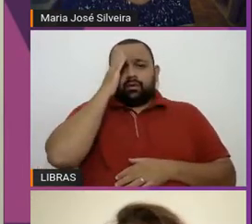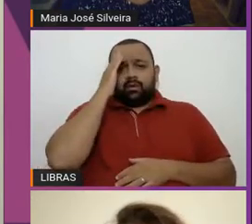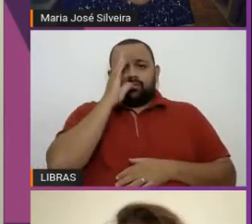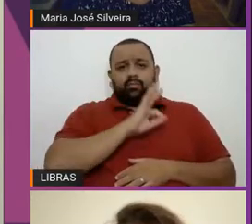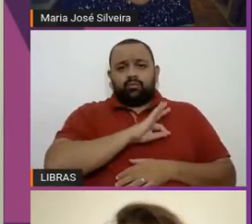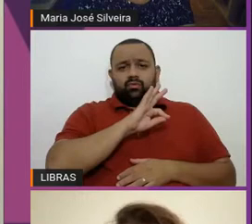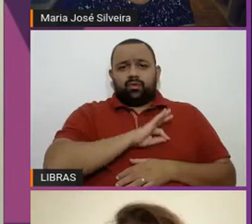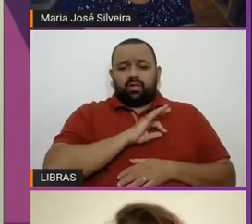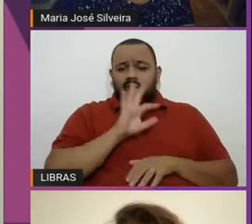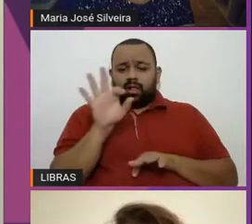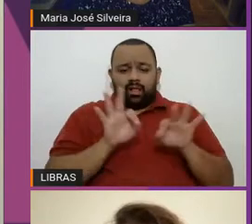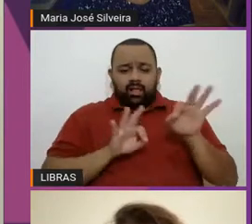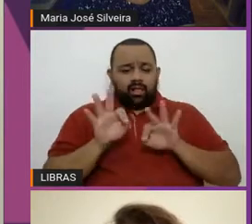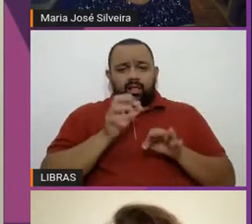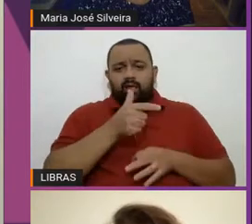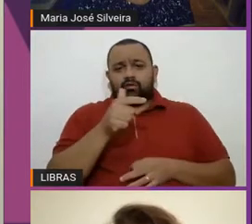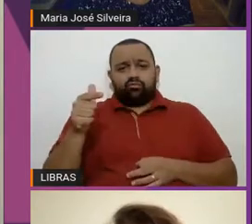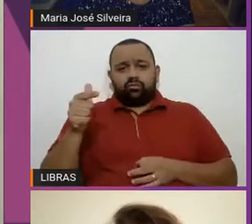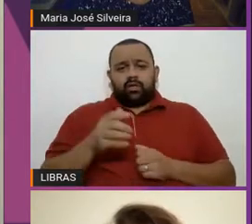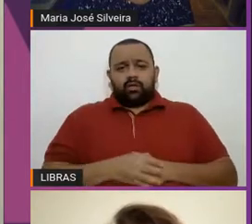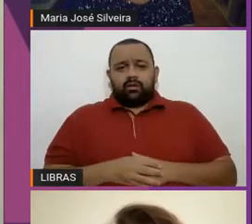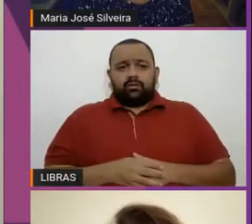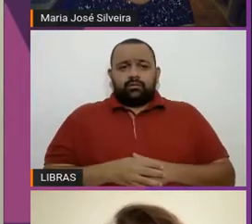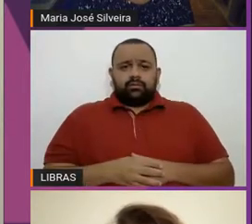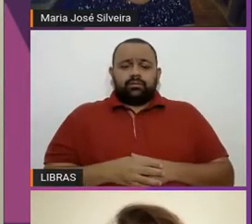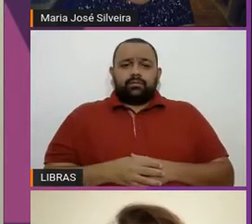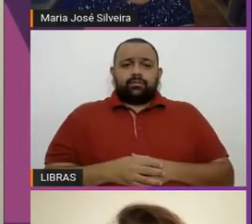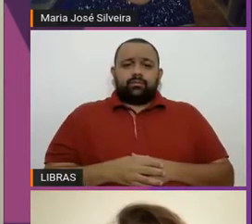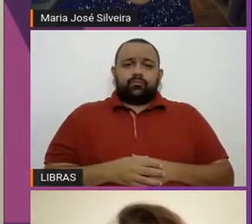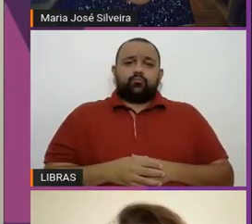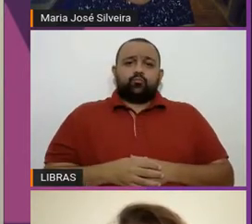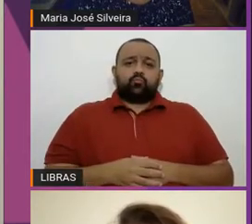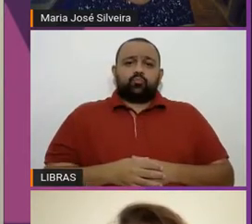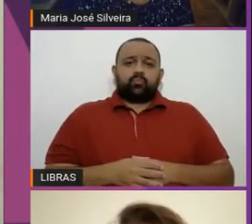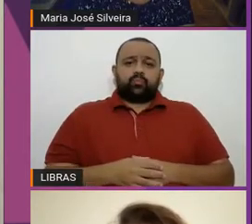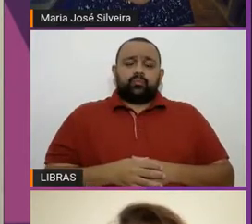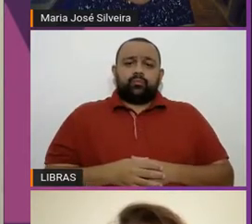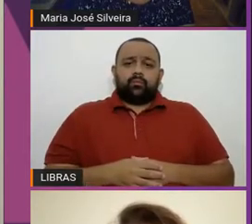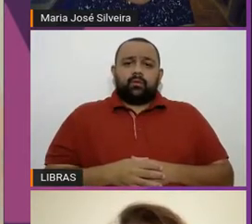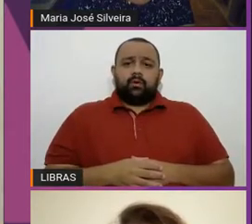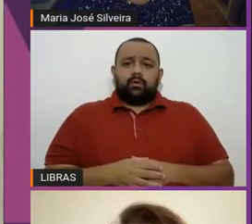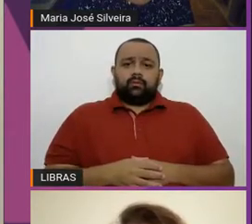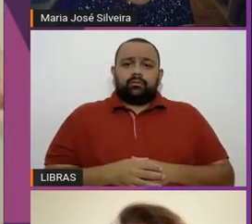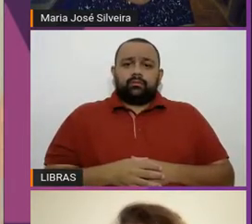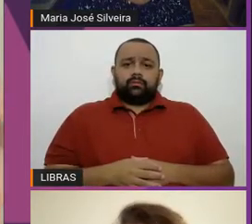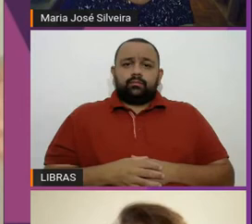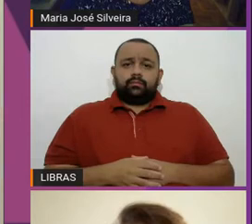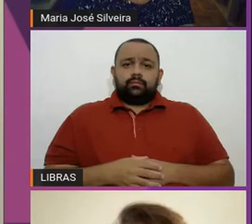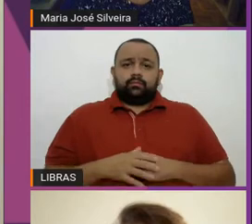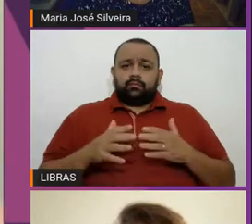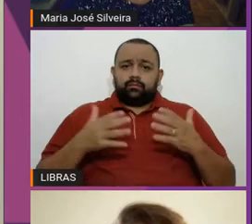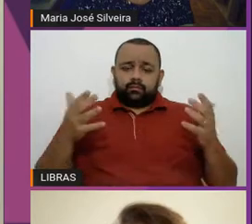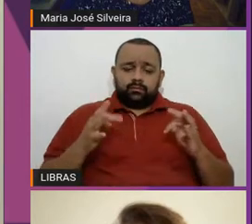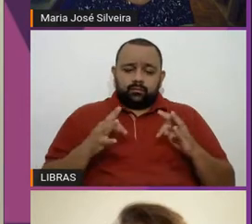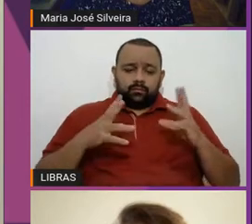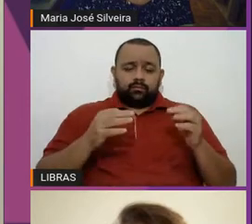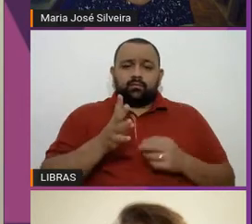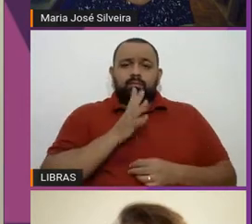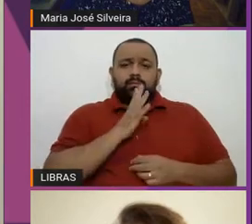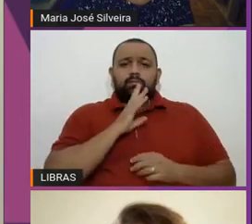é minimamente preparada para isso então todo super simples